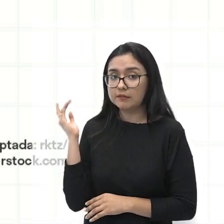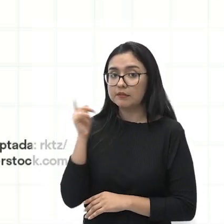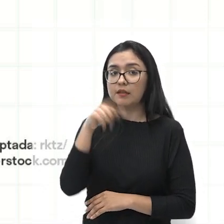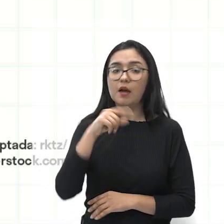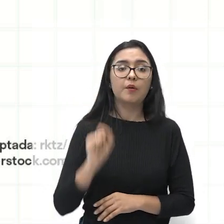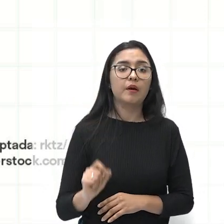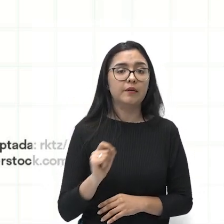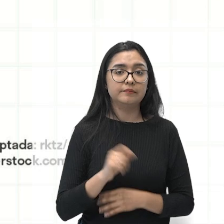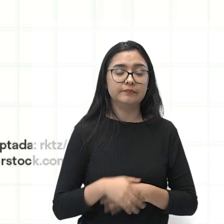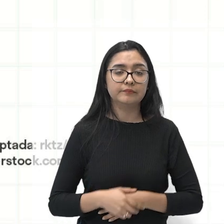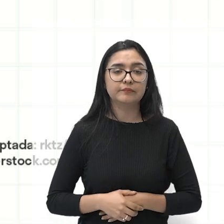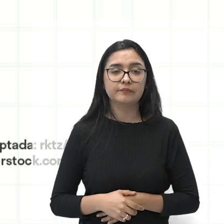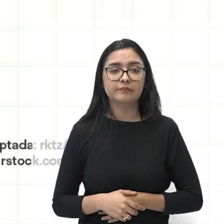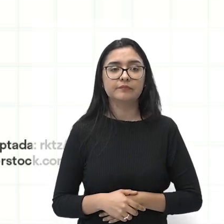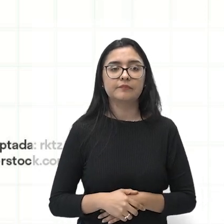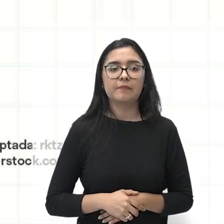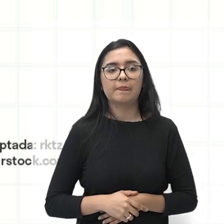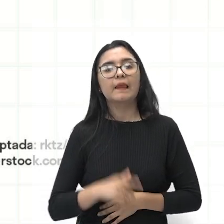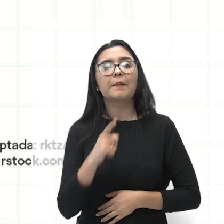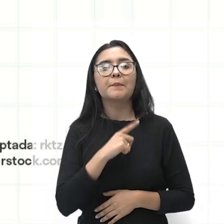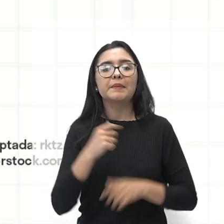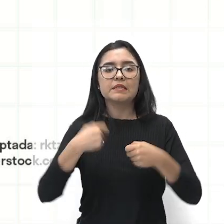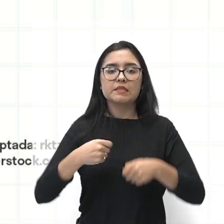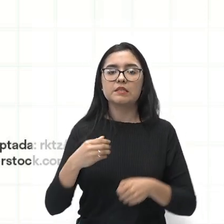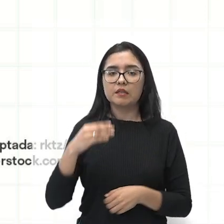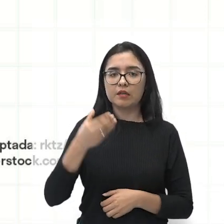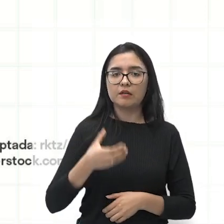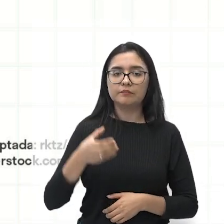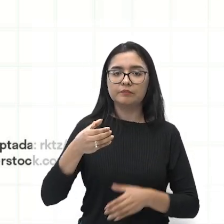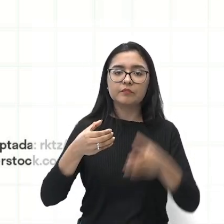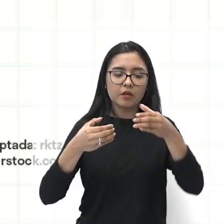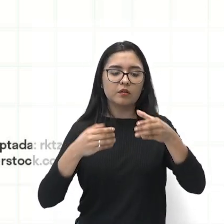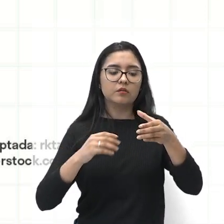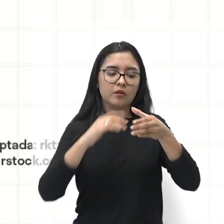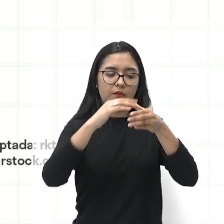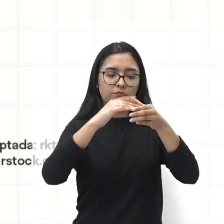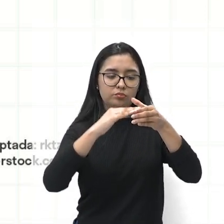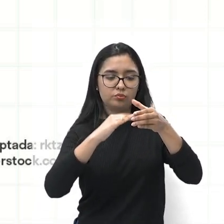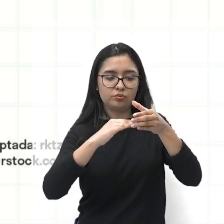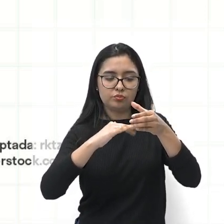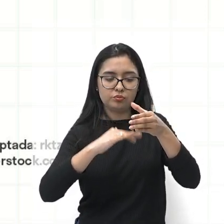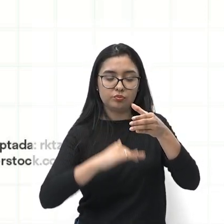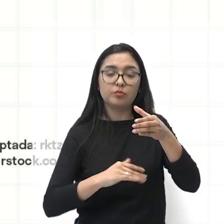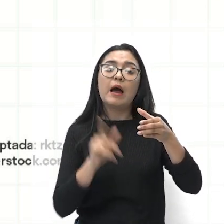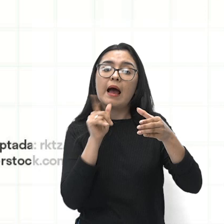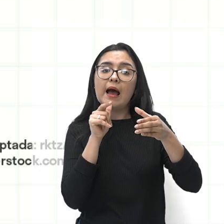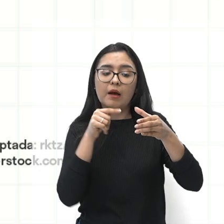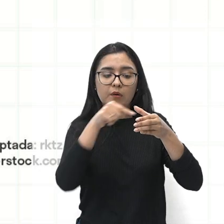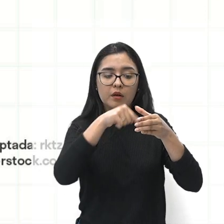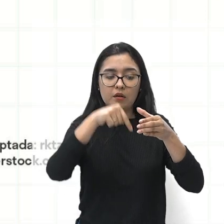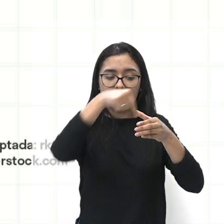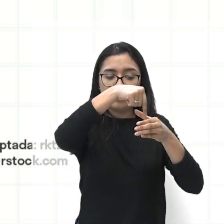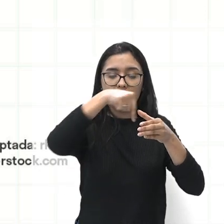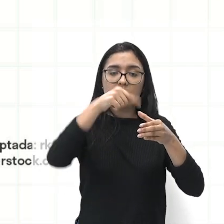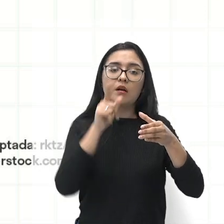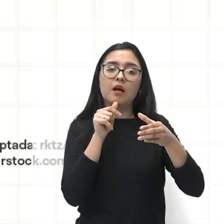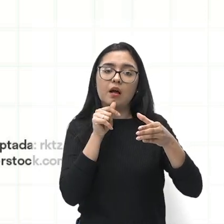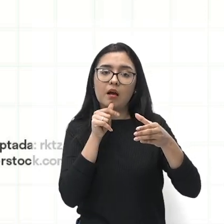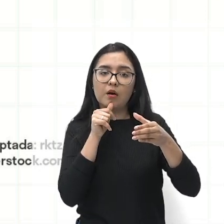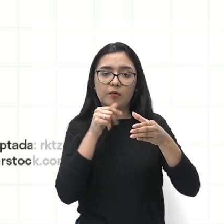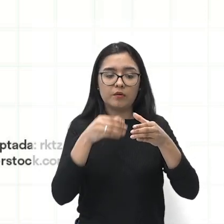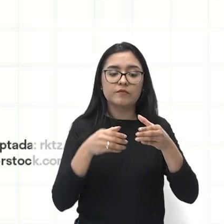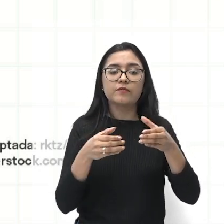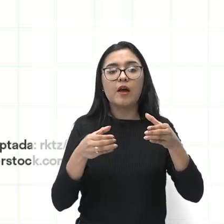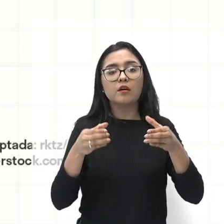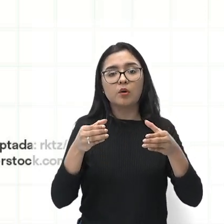eu vou fazer o quê? Eu vou fazer a retirada do líquido para ter somente a